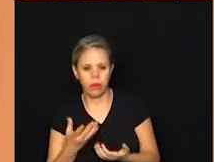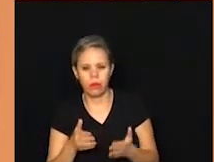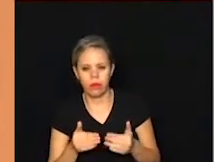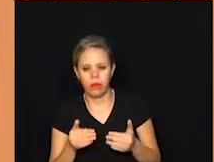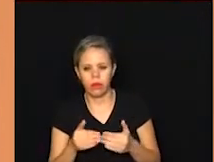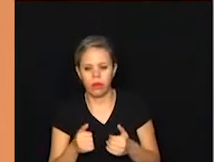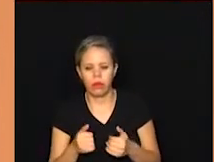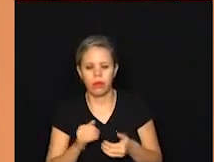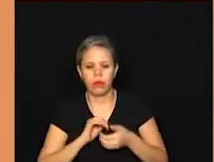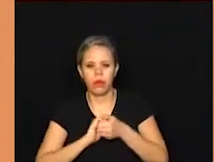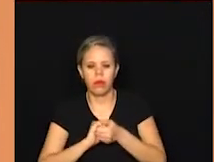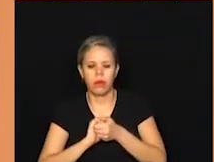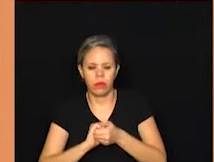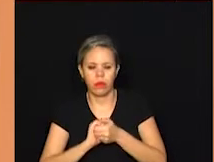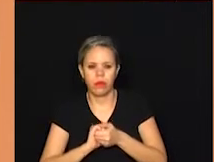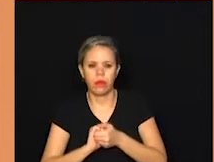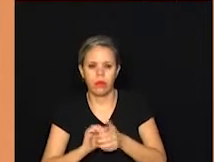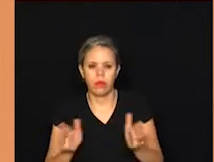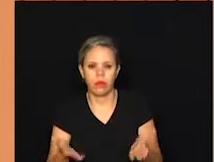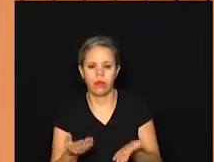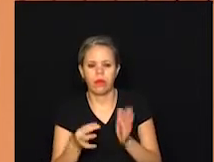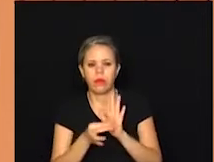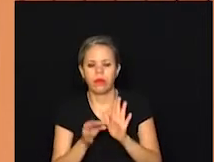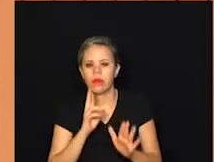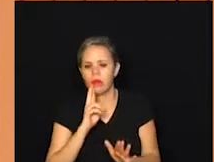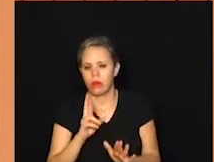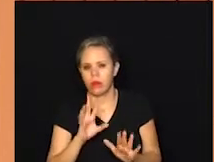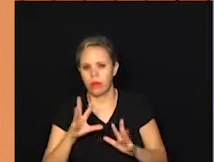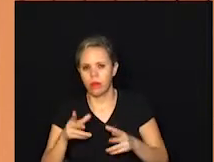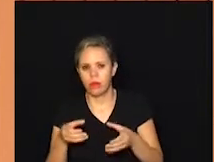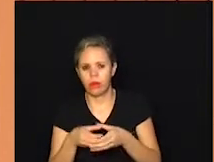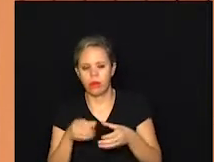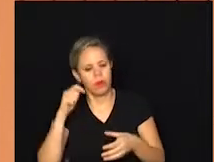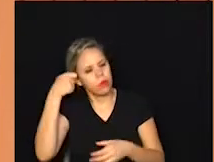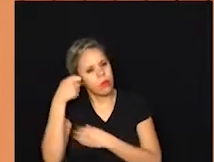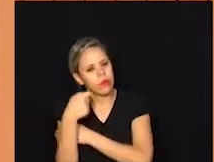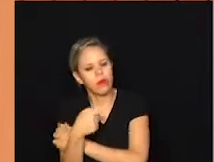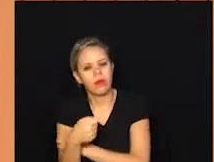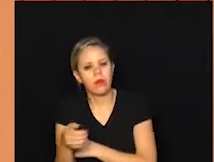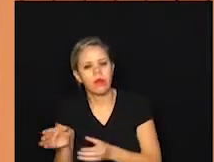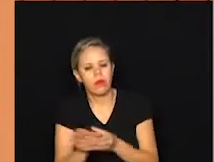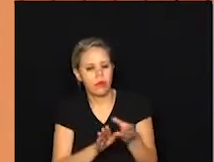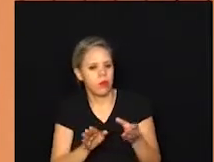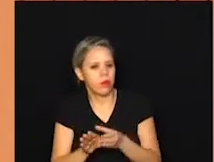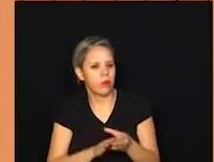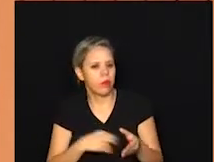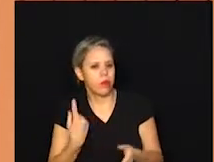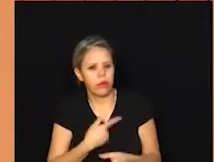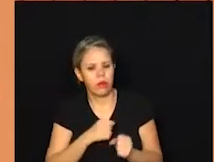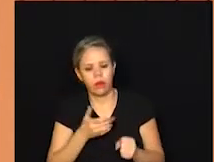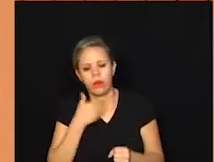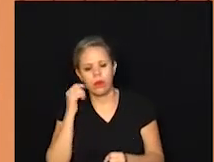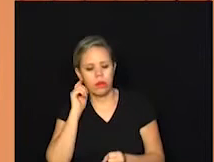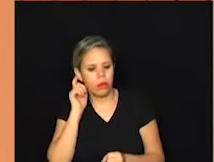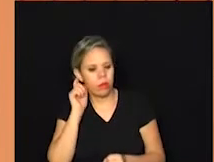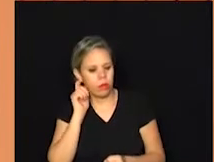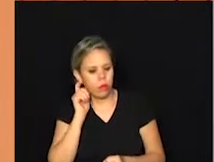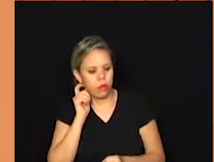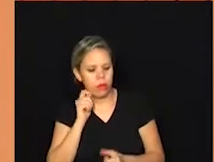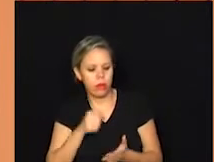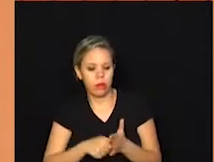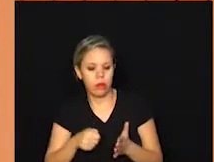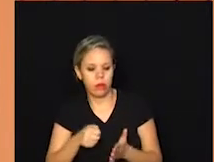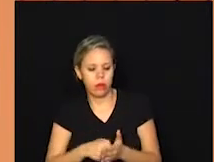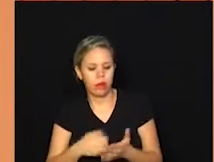uma saudação também, uma contribuição com relação à comunidade negra, ao conselho, como que a gente pode melhorar, o que a gente pode buscar.